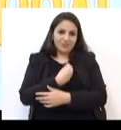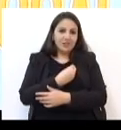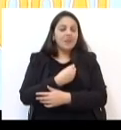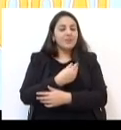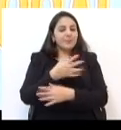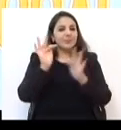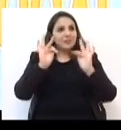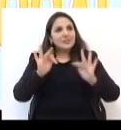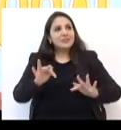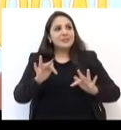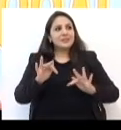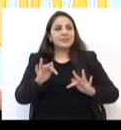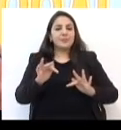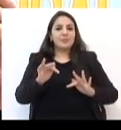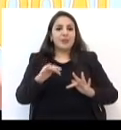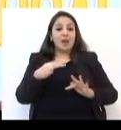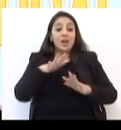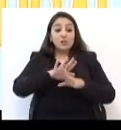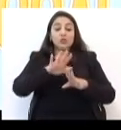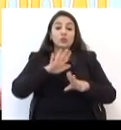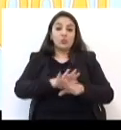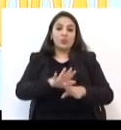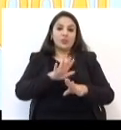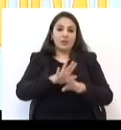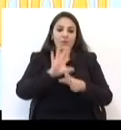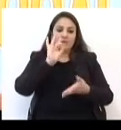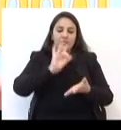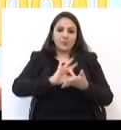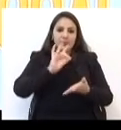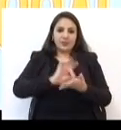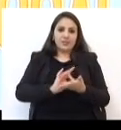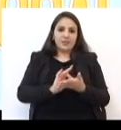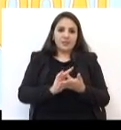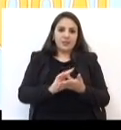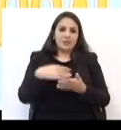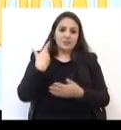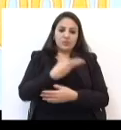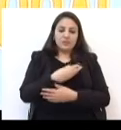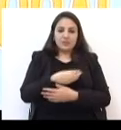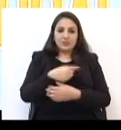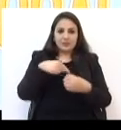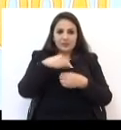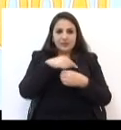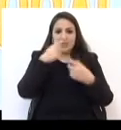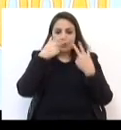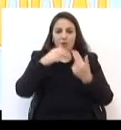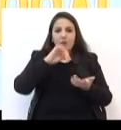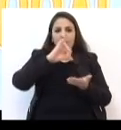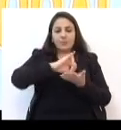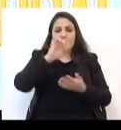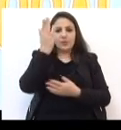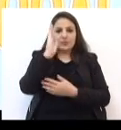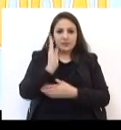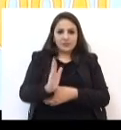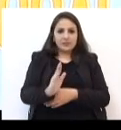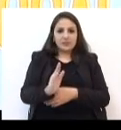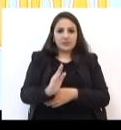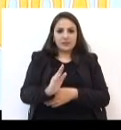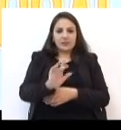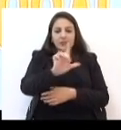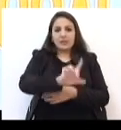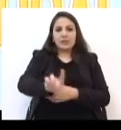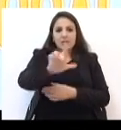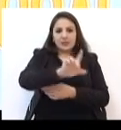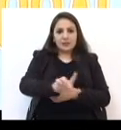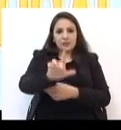muito gratificante, ele ajuda efetivamente a consolidar a nossa cidade como a capital nacional